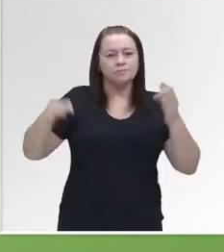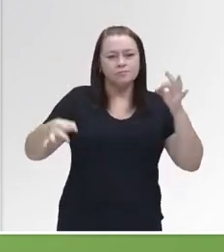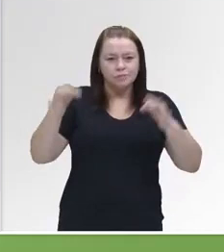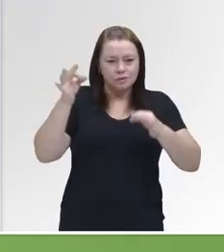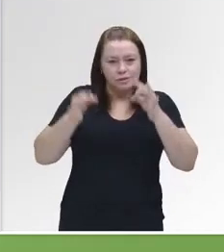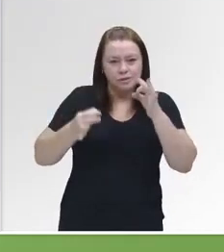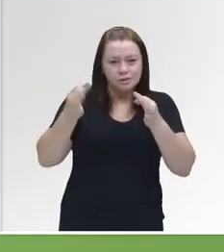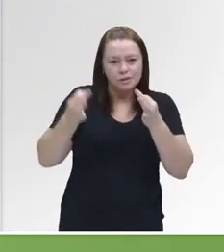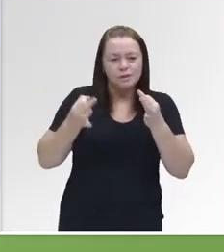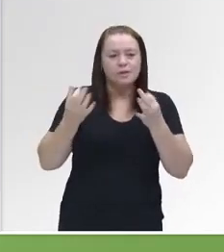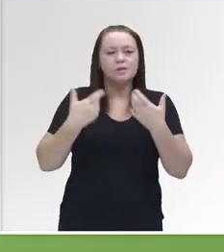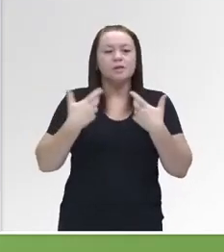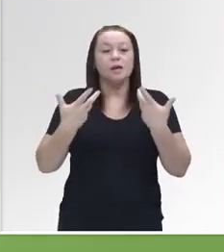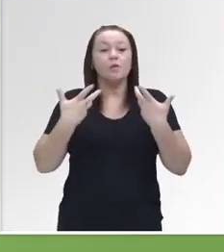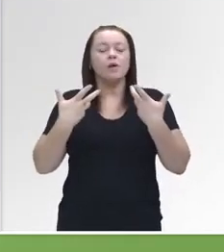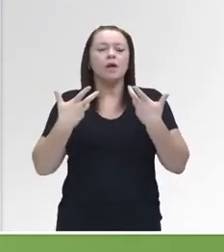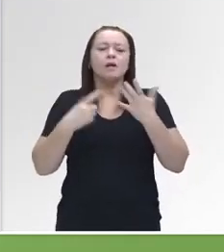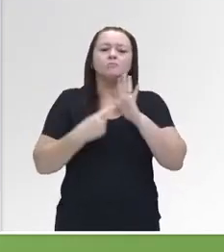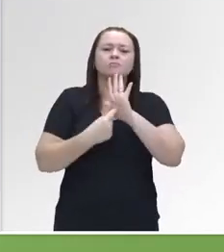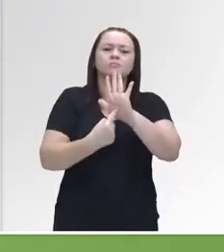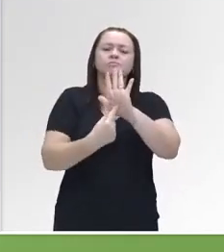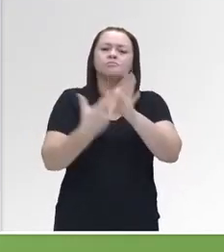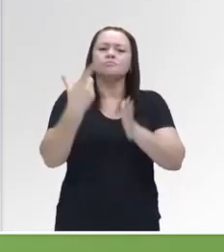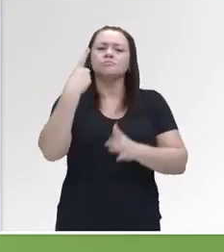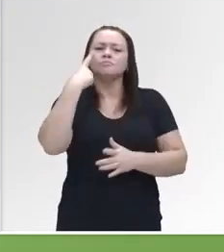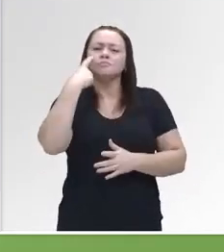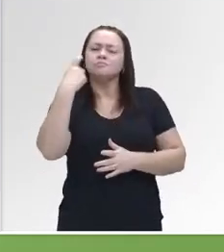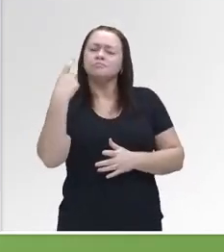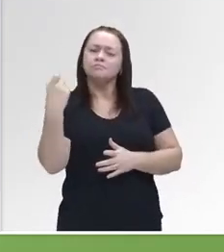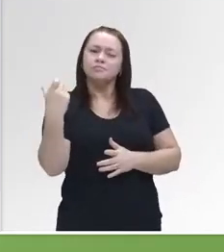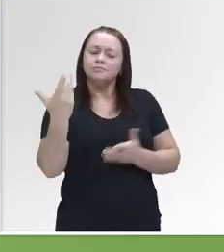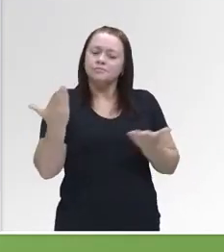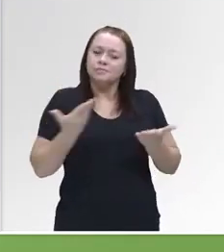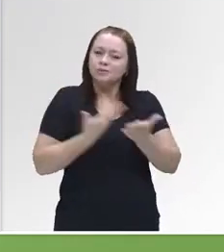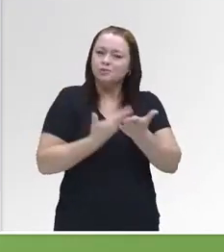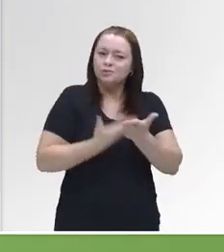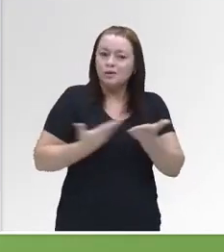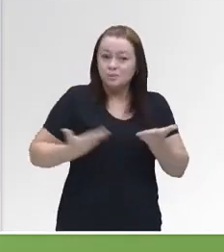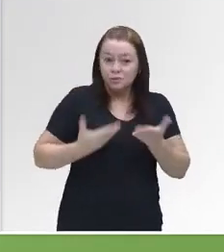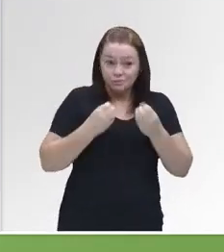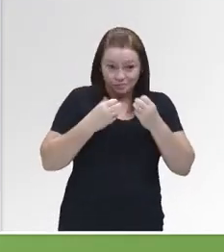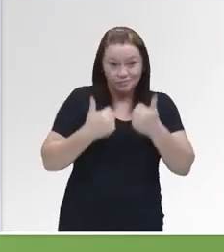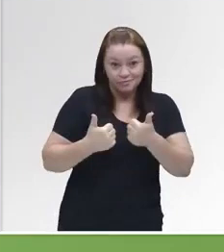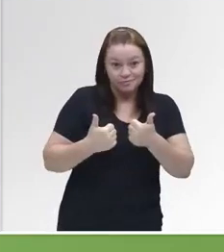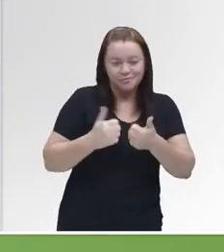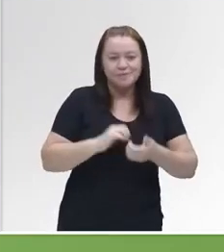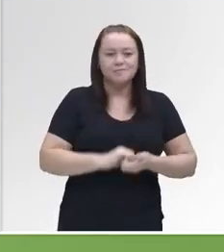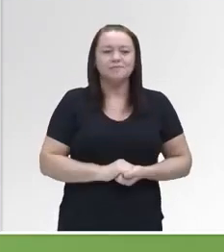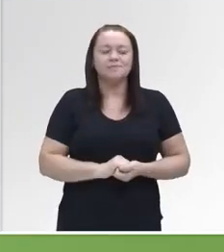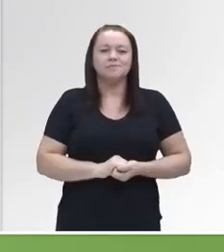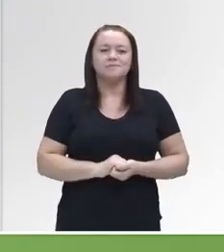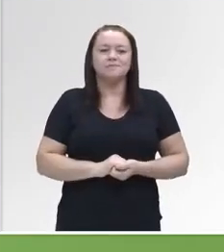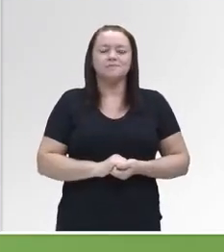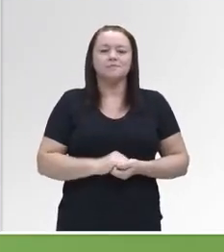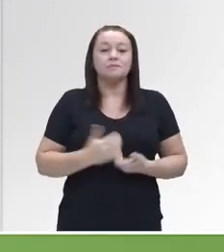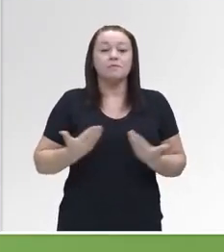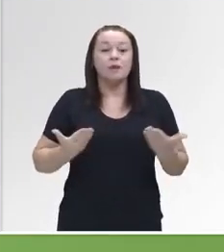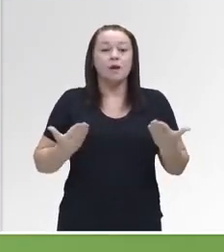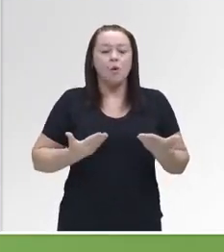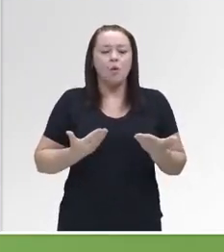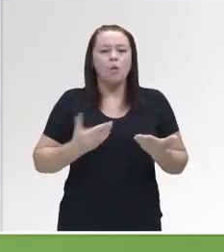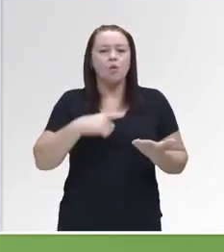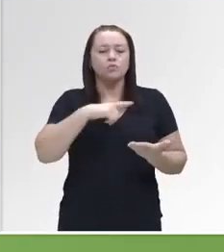preparei um assunto bem interessante para estudarmos hoje, tudo bem? Hoje nós estamos com a